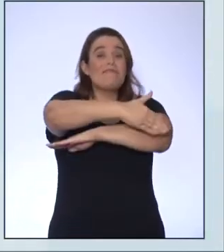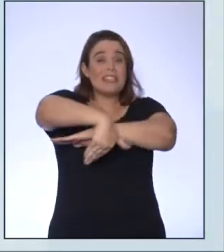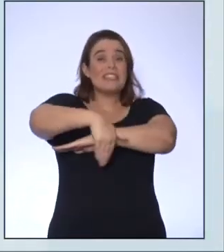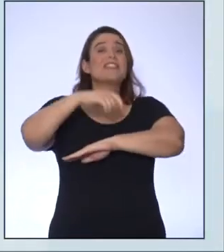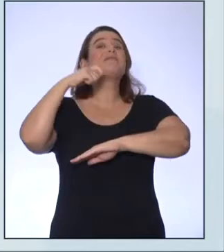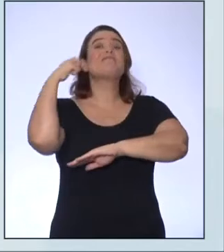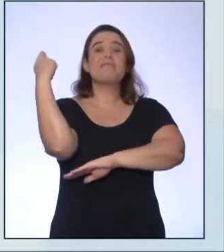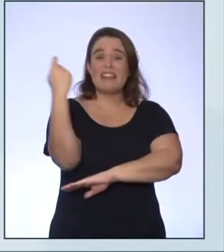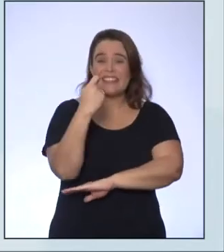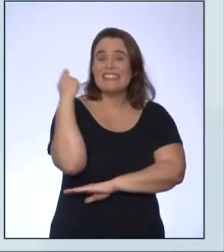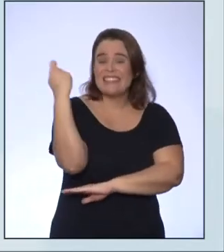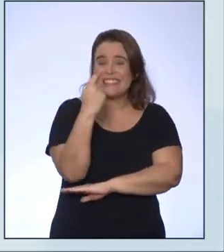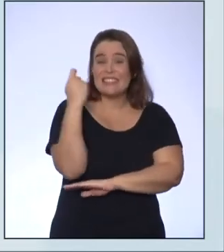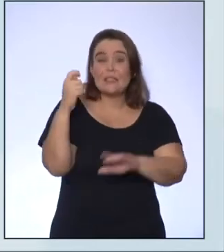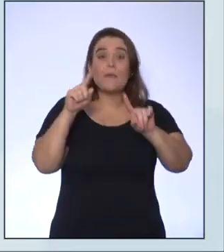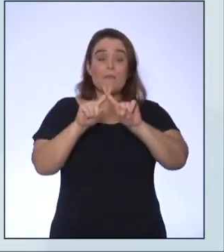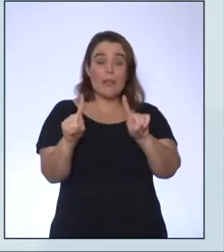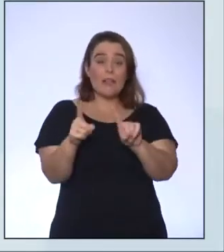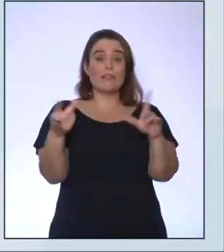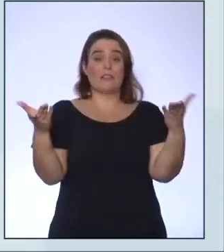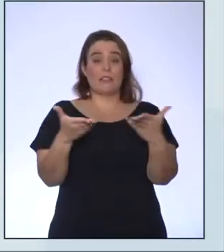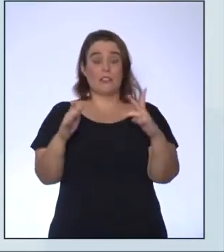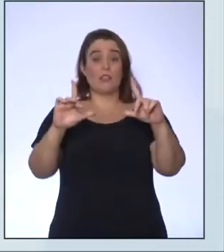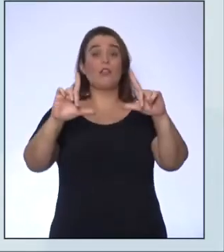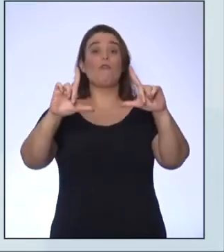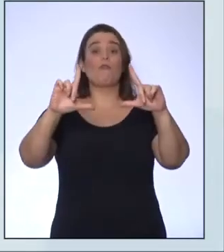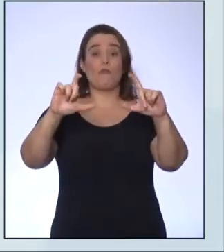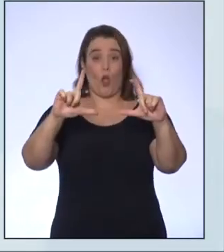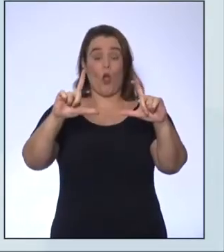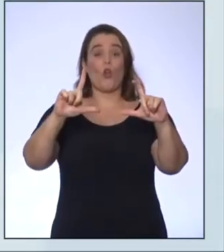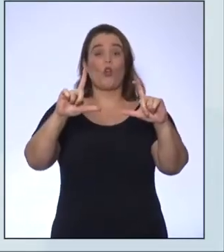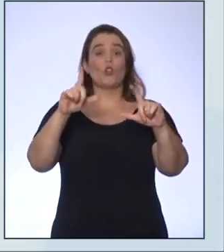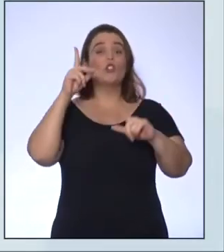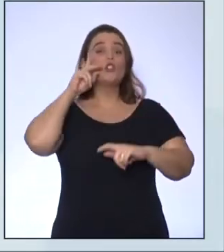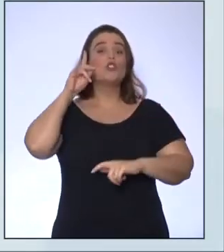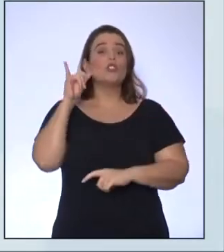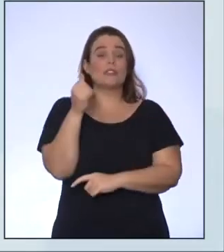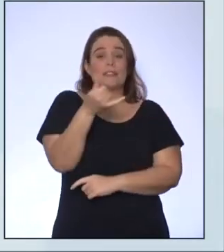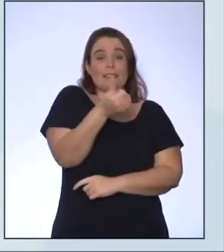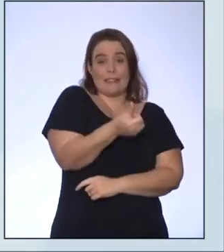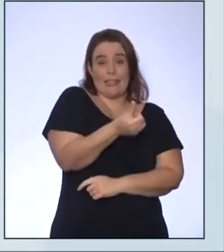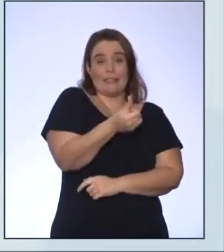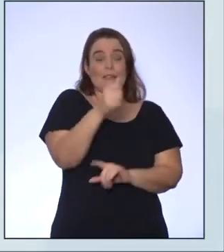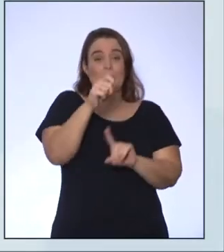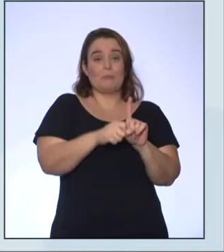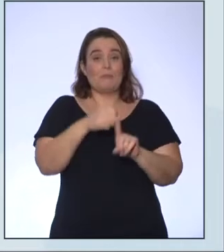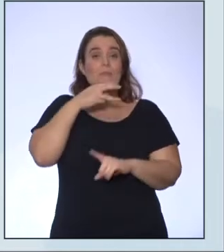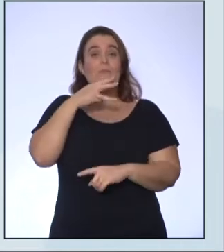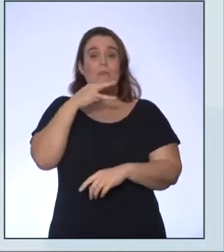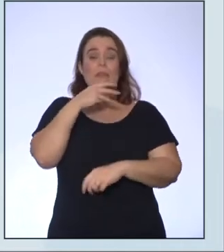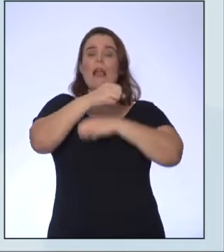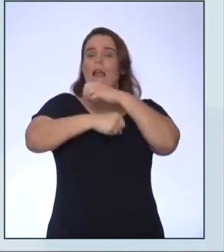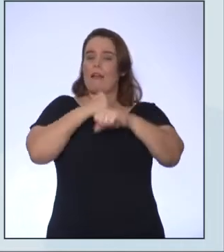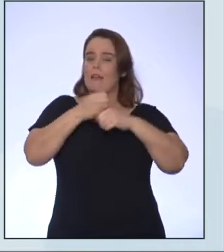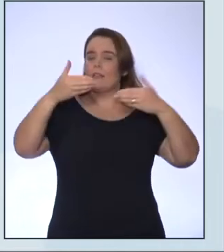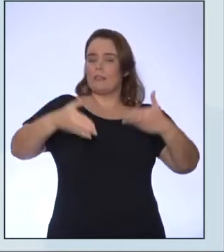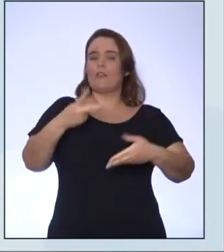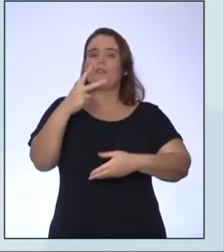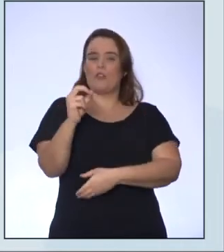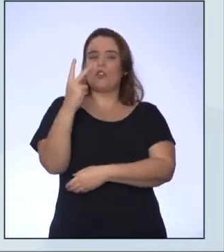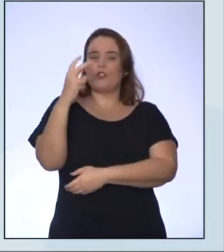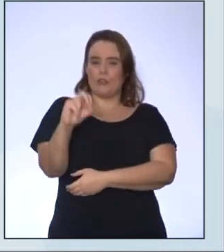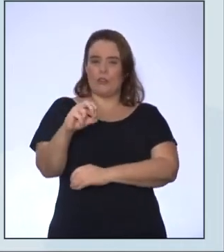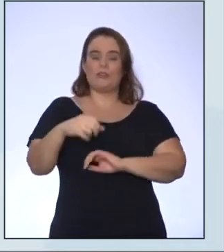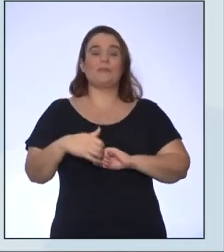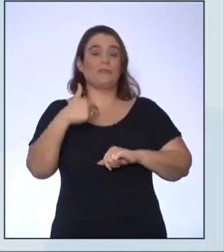Paulista, mas é uma foto uma fotografia de 6 de março de 2020. Eu fui